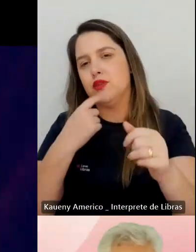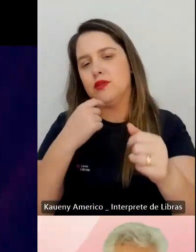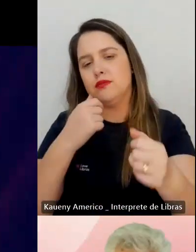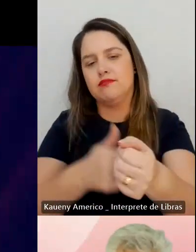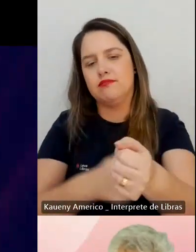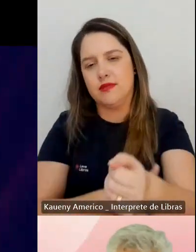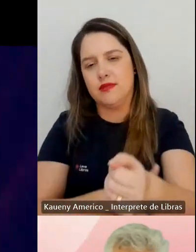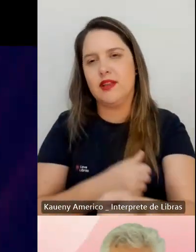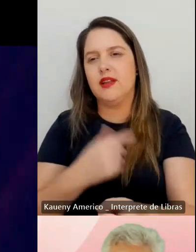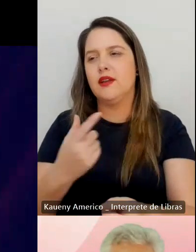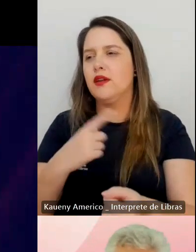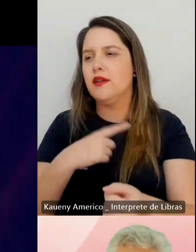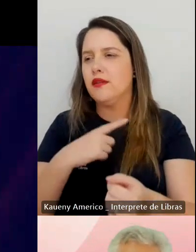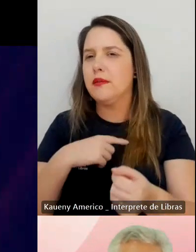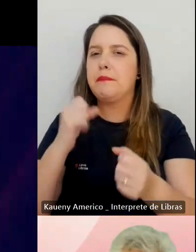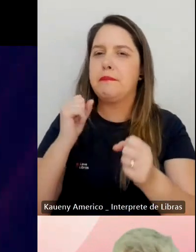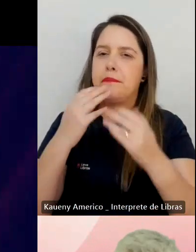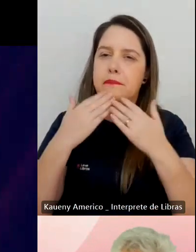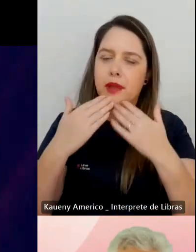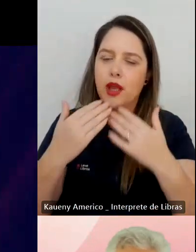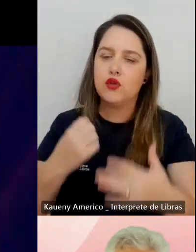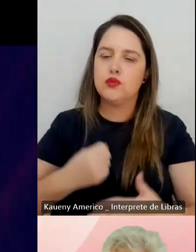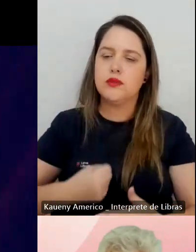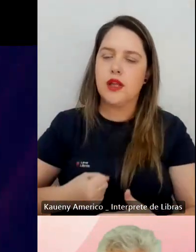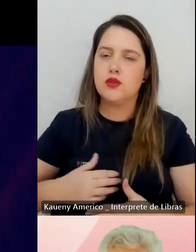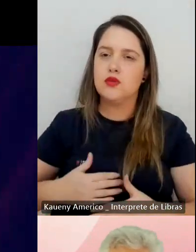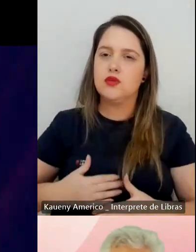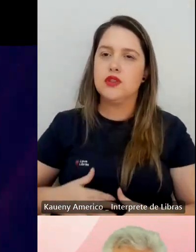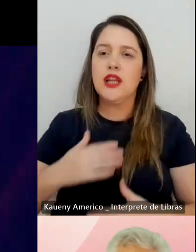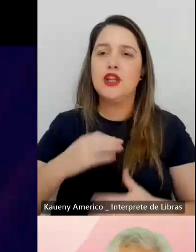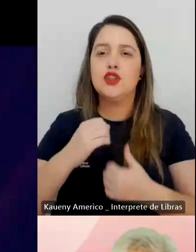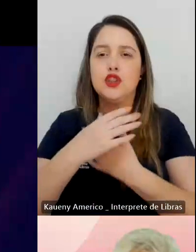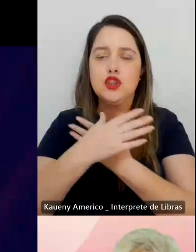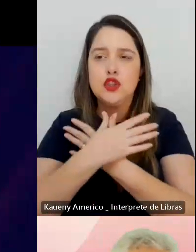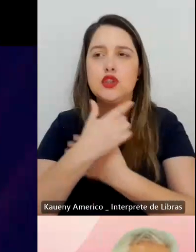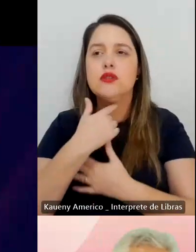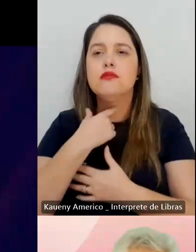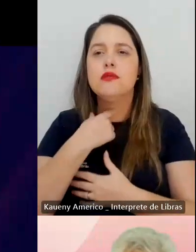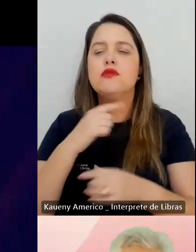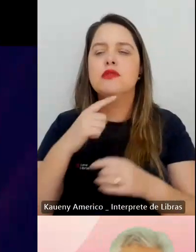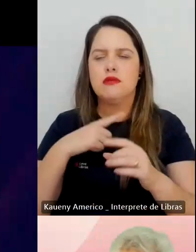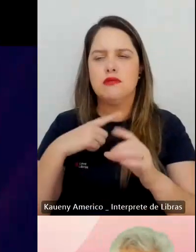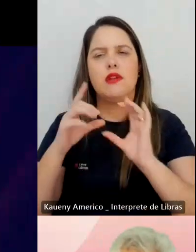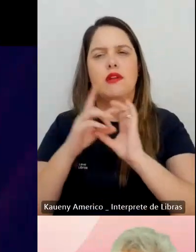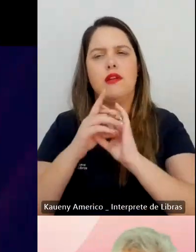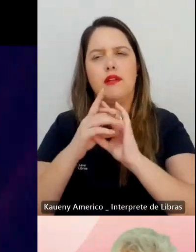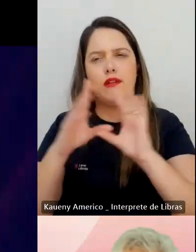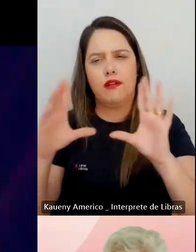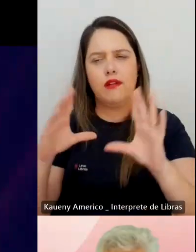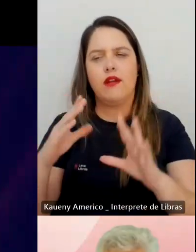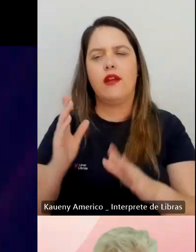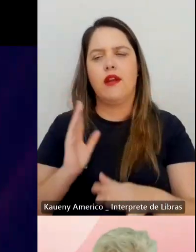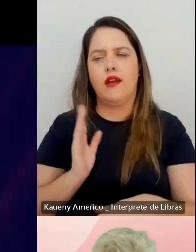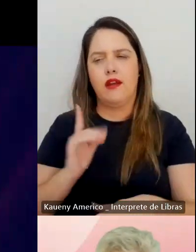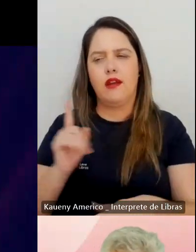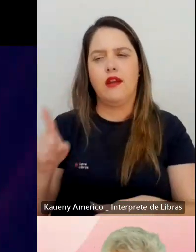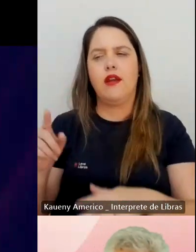pede o ultrassom do abdômen, da tiroide. Você tem que ter essa liberdade. Ou o cardiologista também acaba sendo o